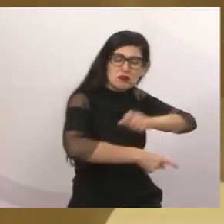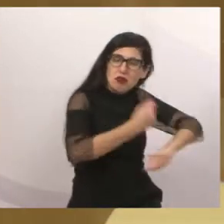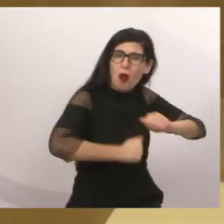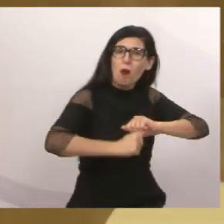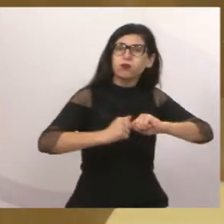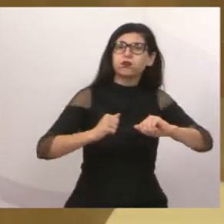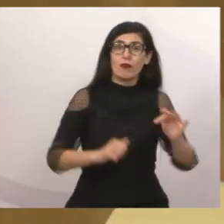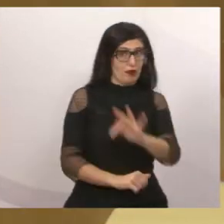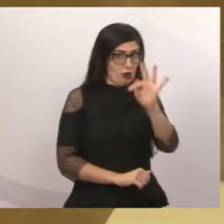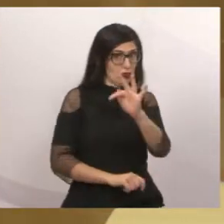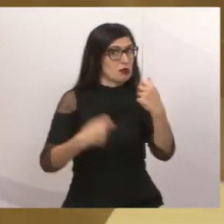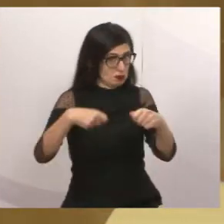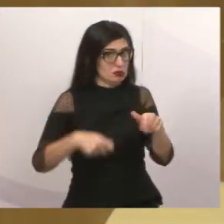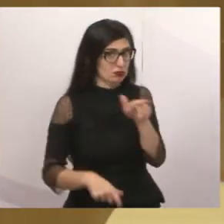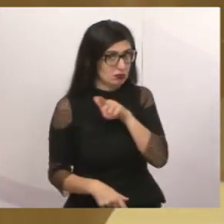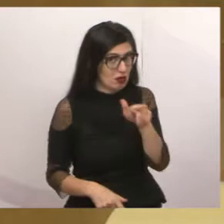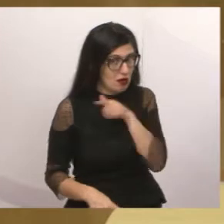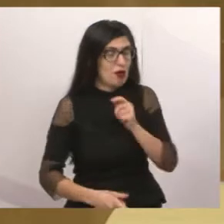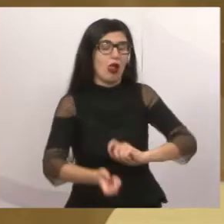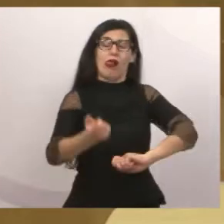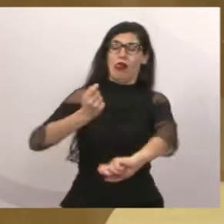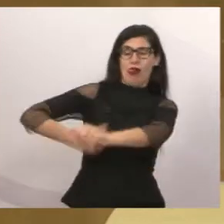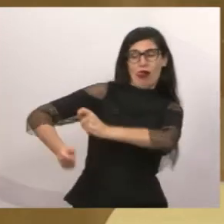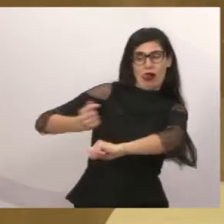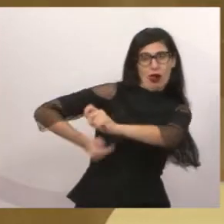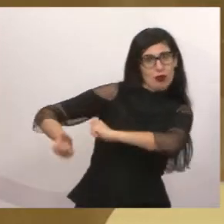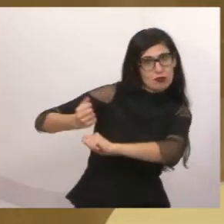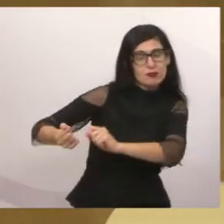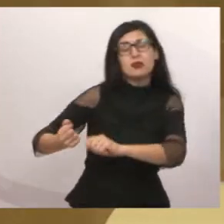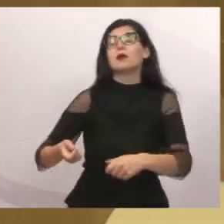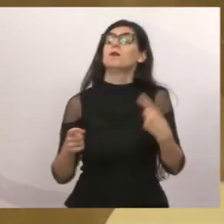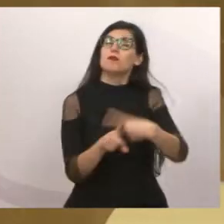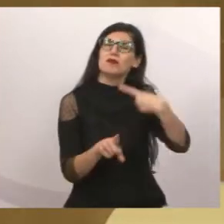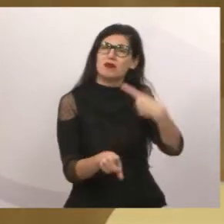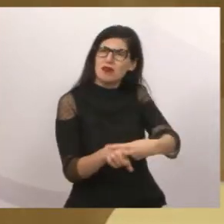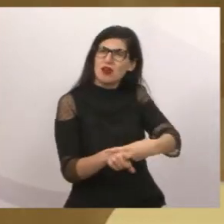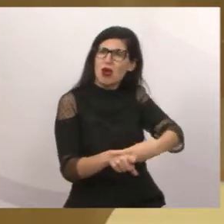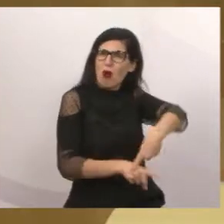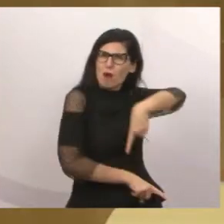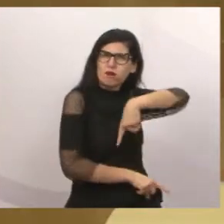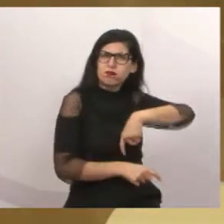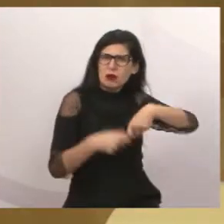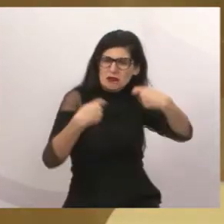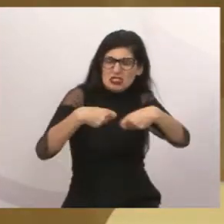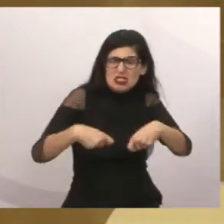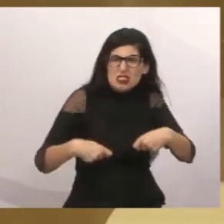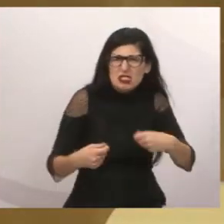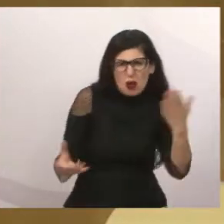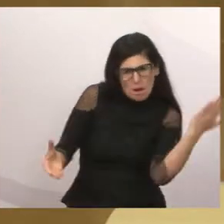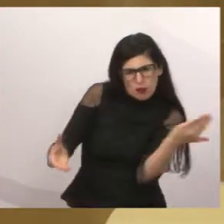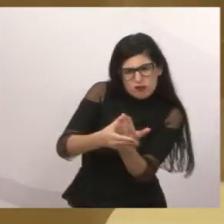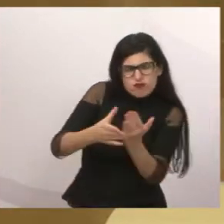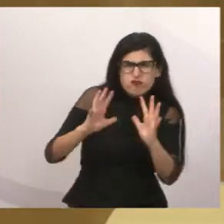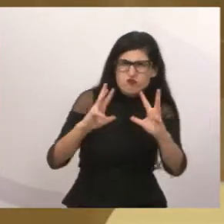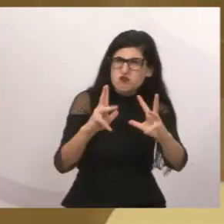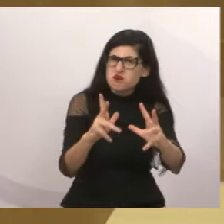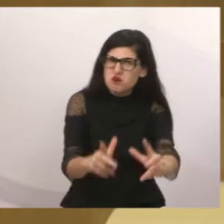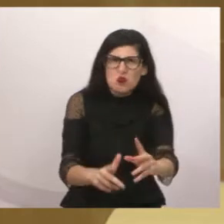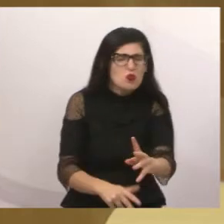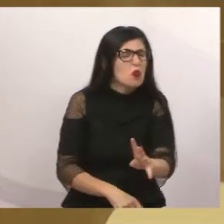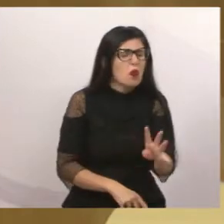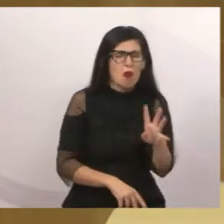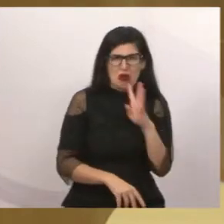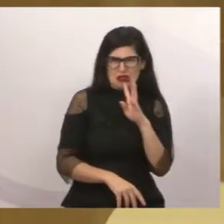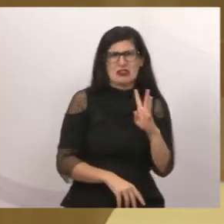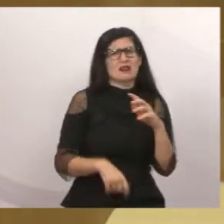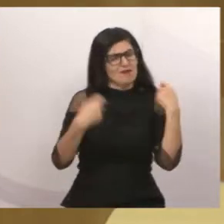contabilidade, economia, porque ele vai lidar em conhecer todos os processos, em especiais a